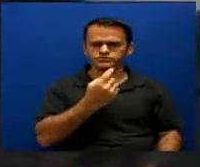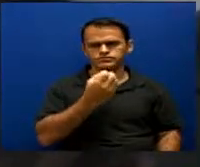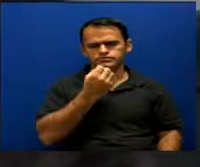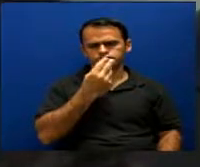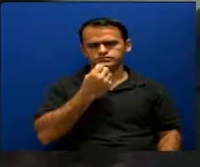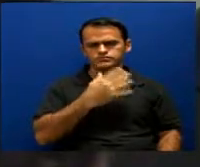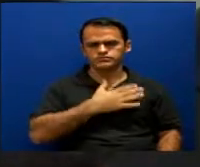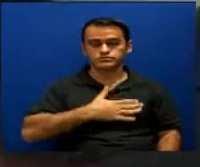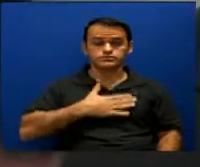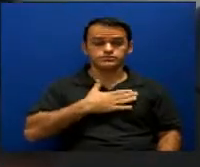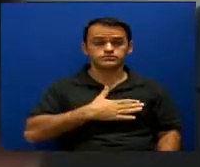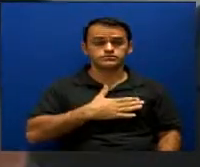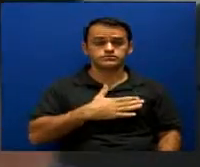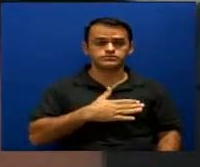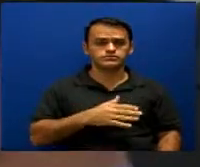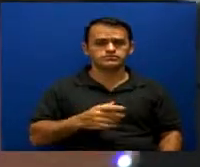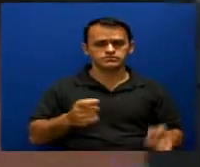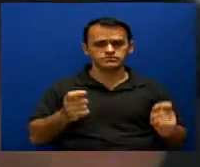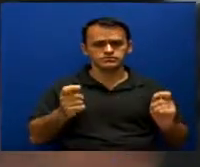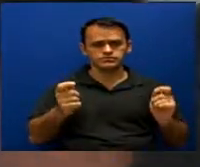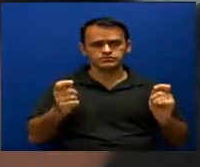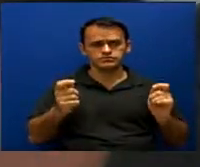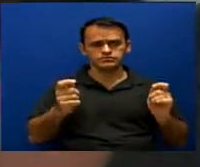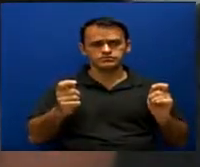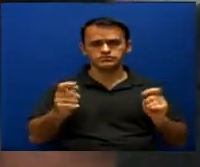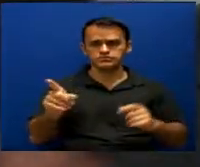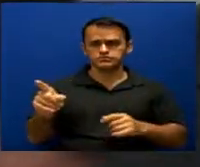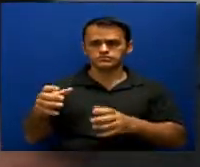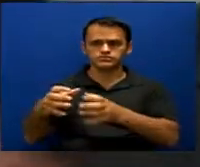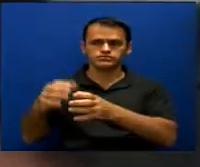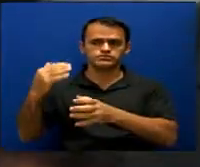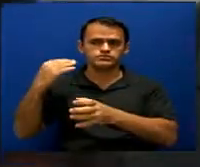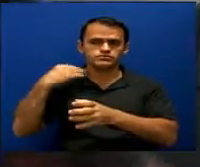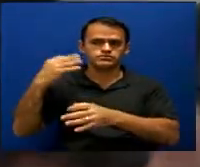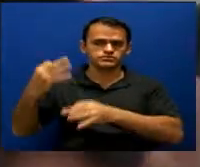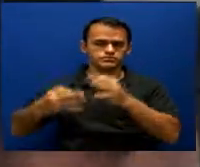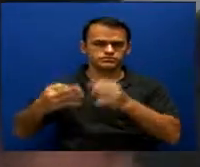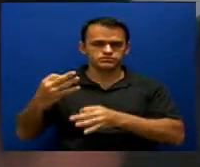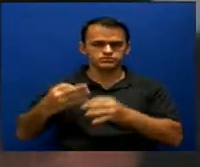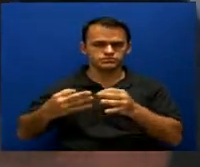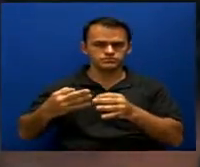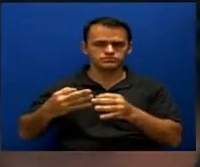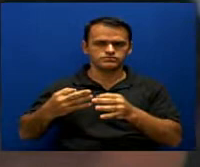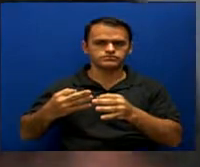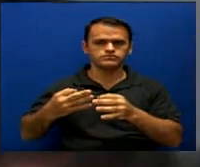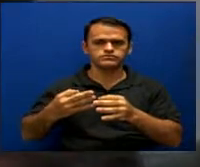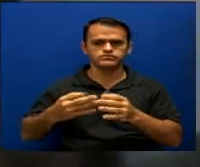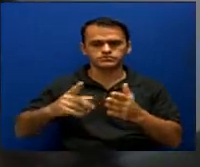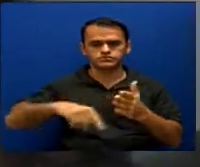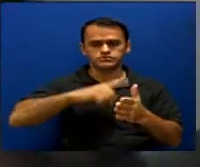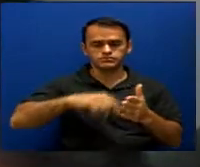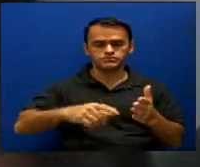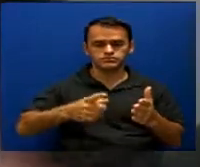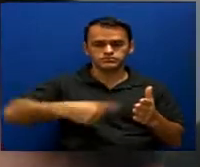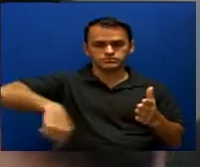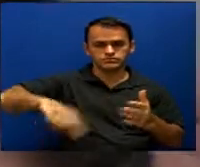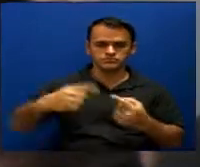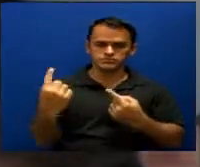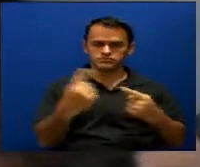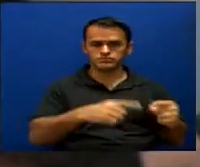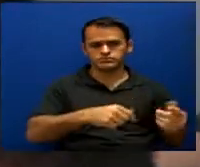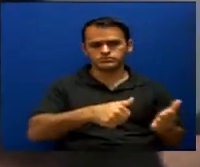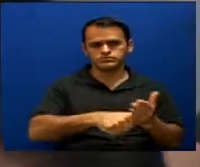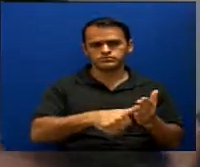é sensacional, mas dá sim para ser derrubado, sabe por quê? Na verdade, na composição do pedido da emenda, está faltando